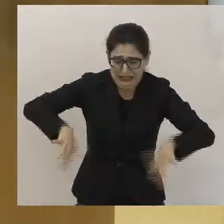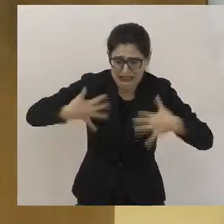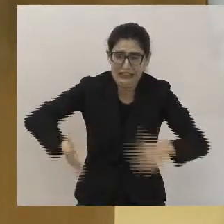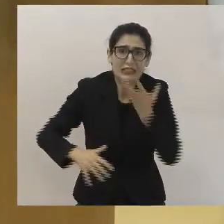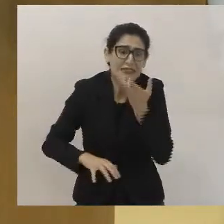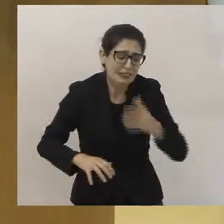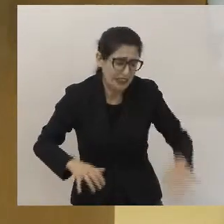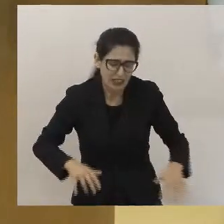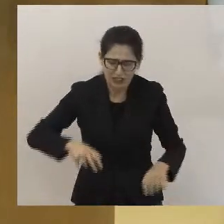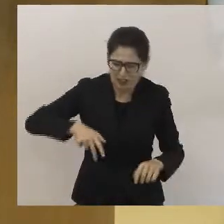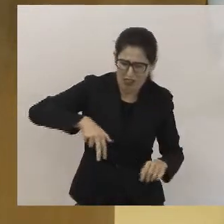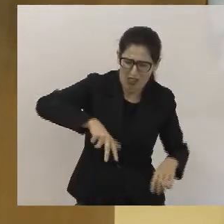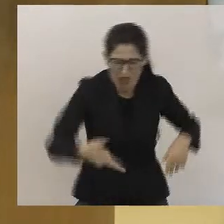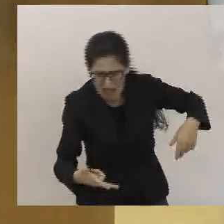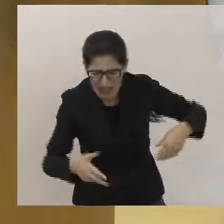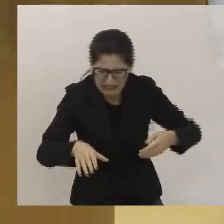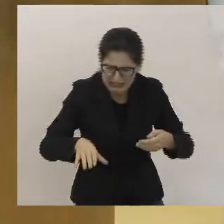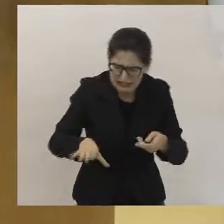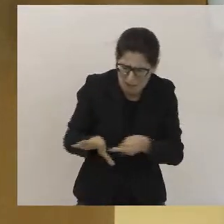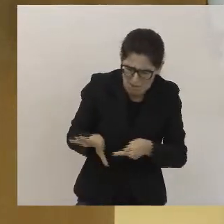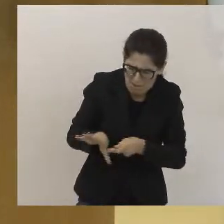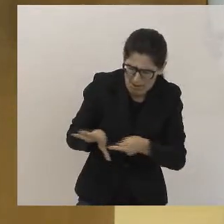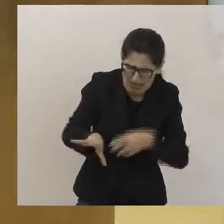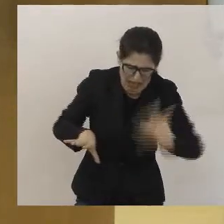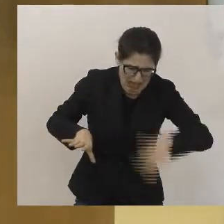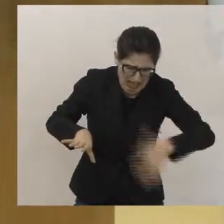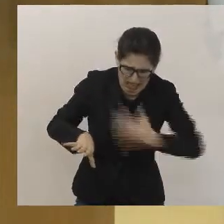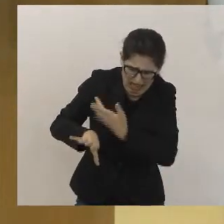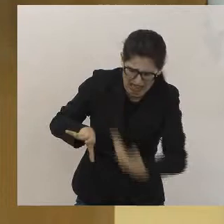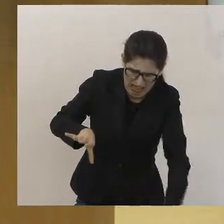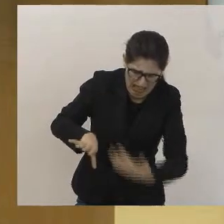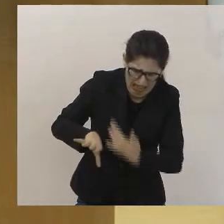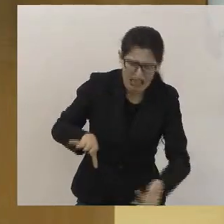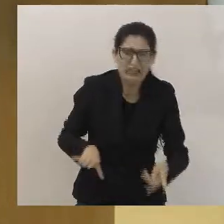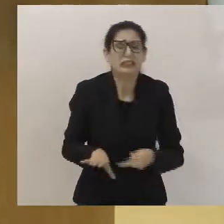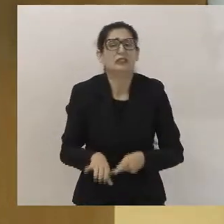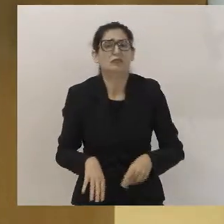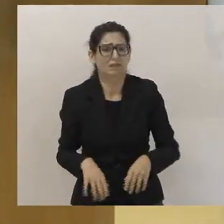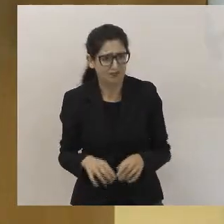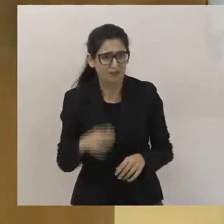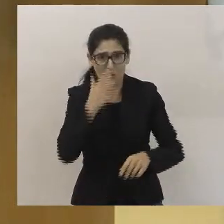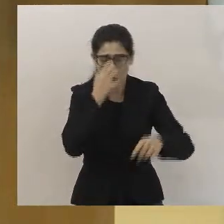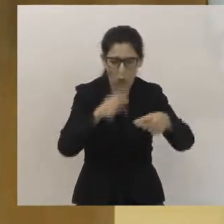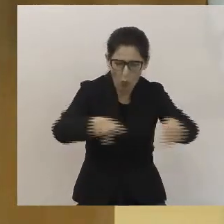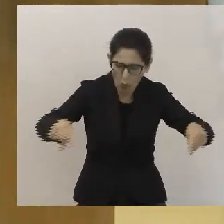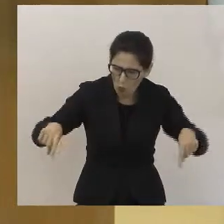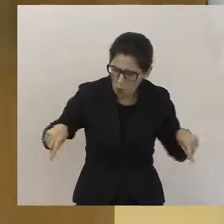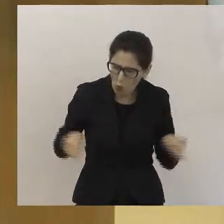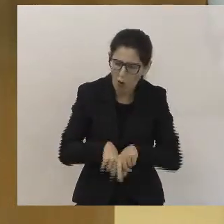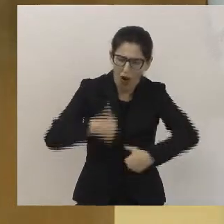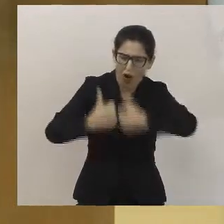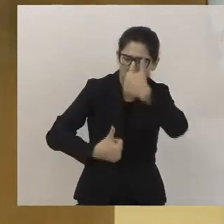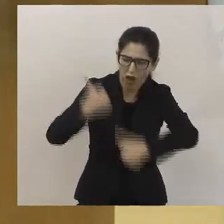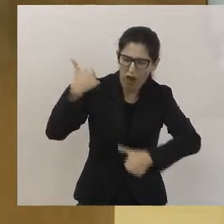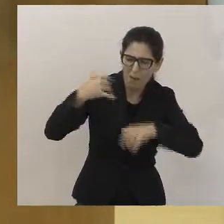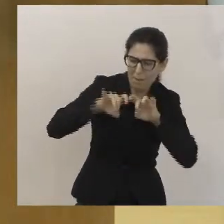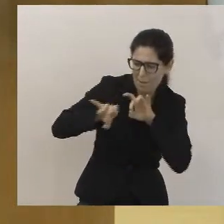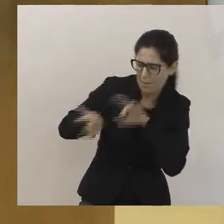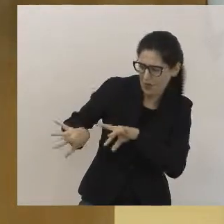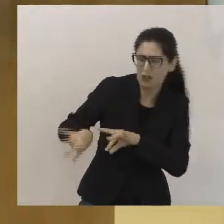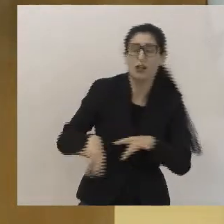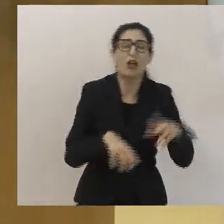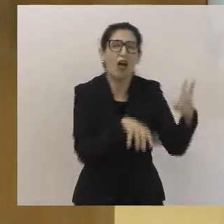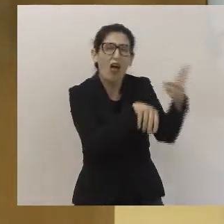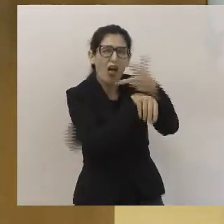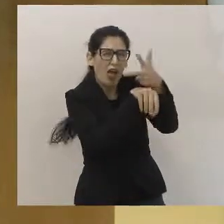mato pra todo lado as quadras tudo abandonado as câmeras de monitoramento tudo